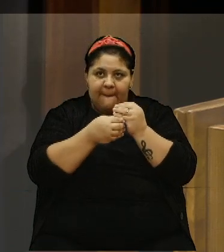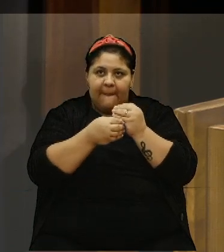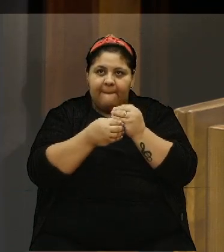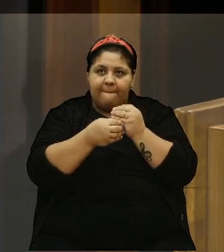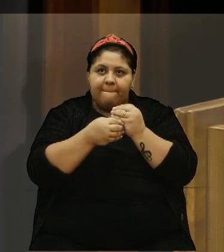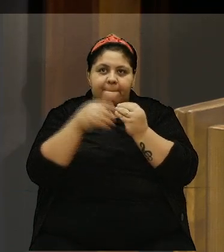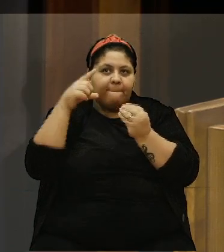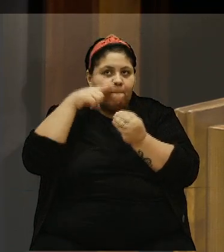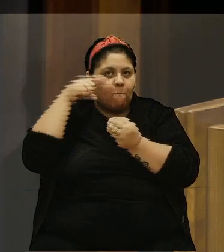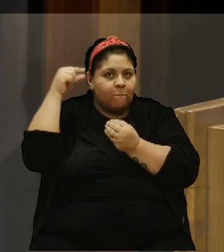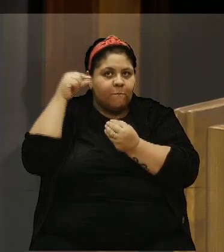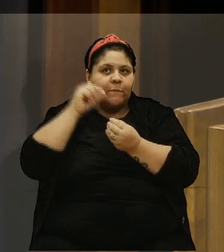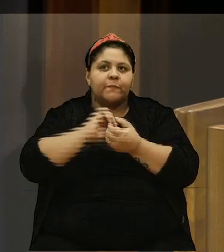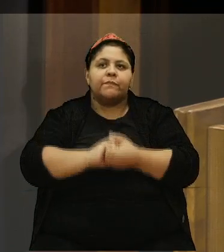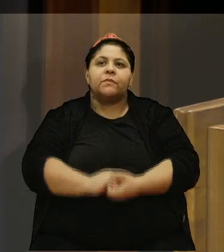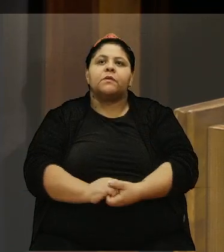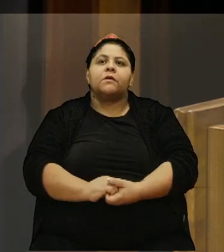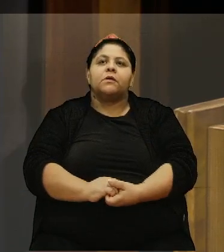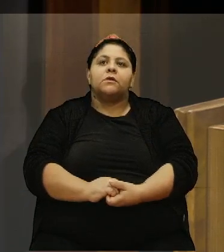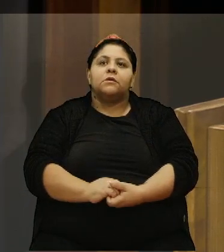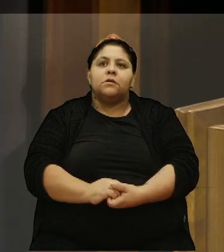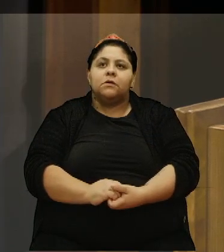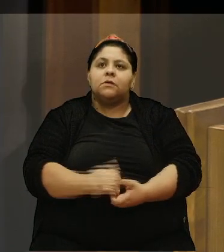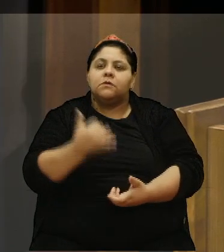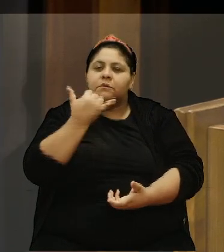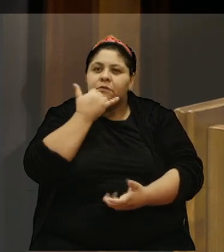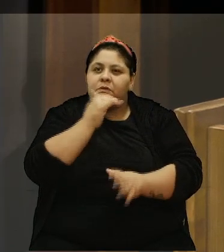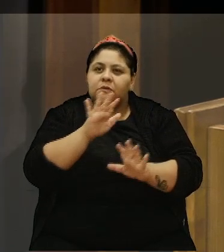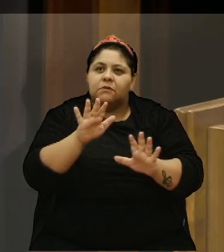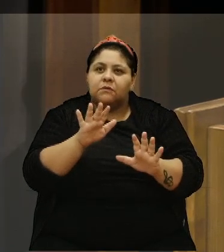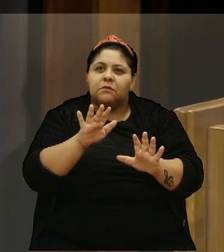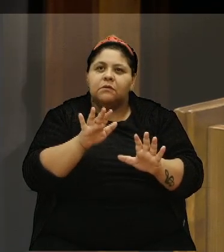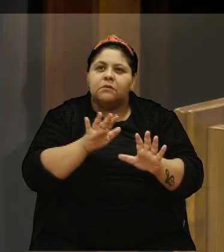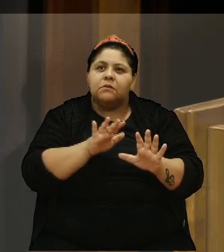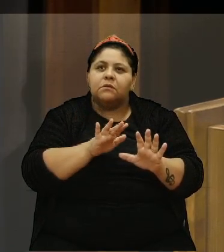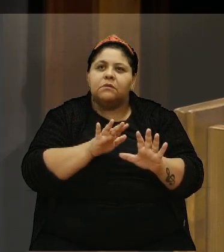Adonai. Tá. Vereador.